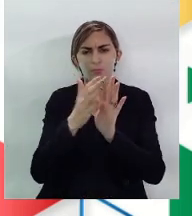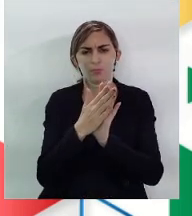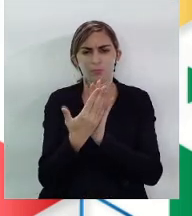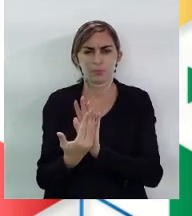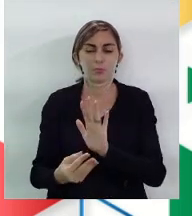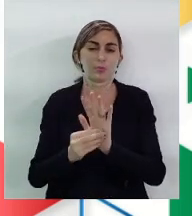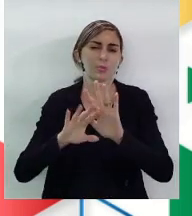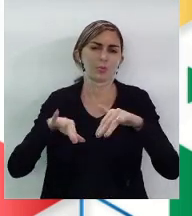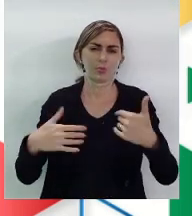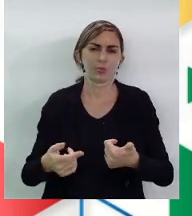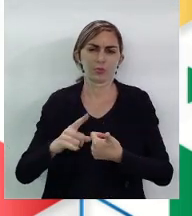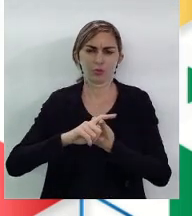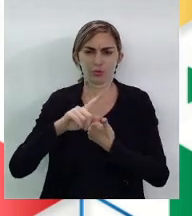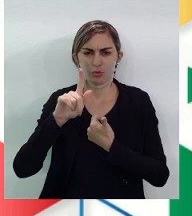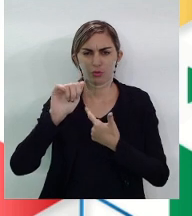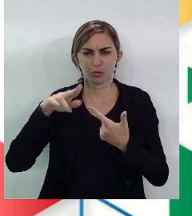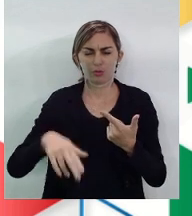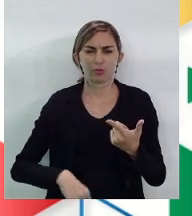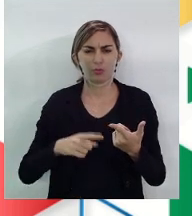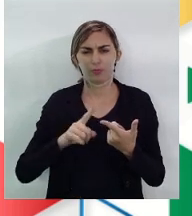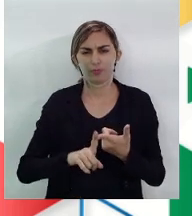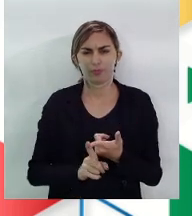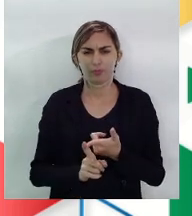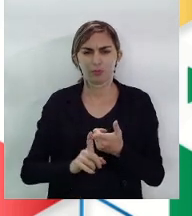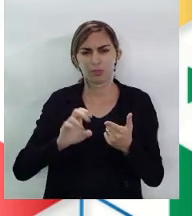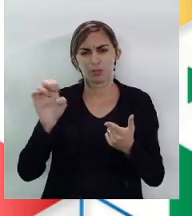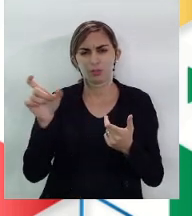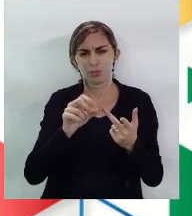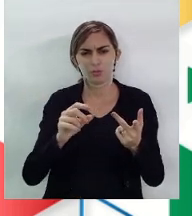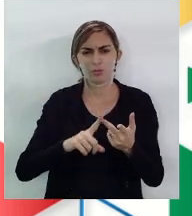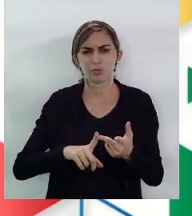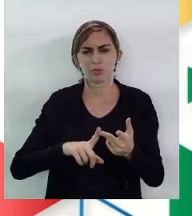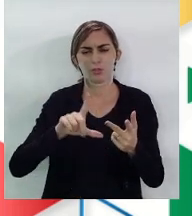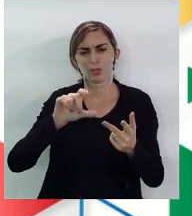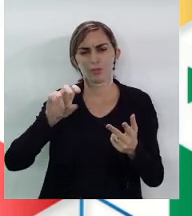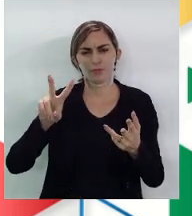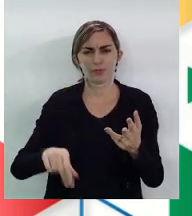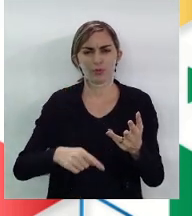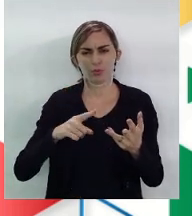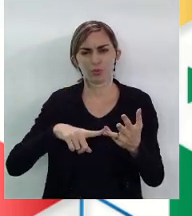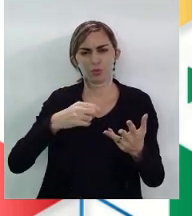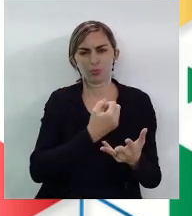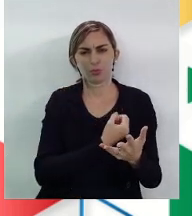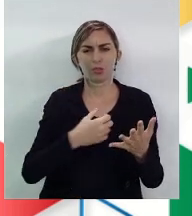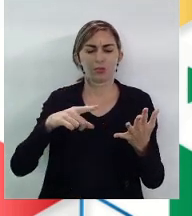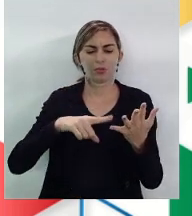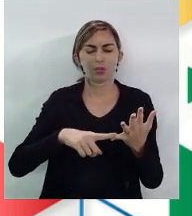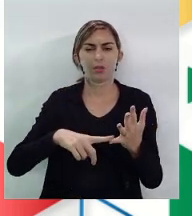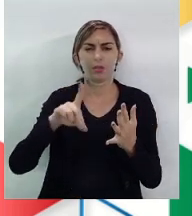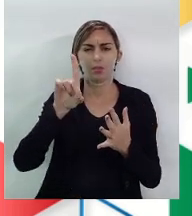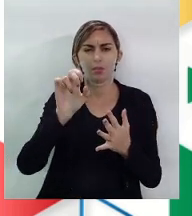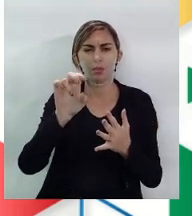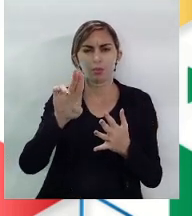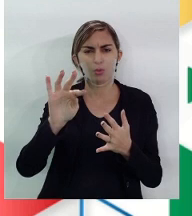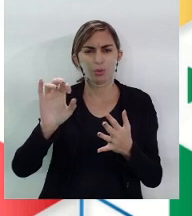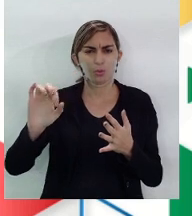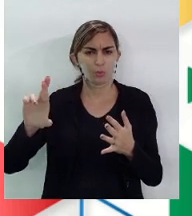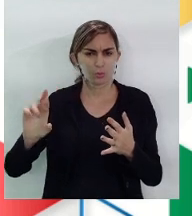Bíblia. Quais são eles? Gênesis, Êxodo, Levítico, Números